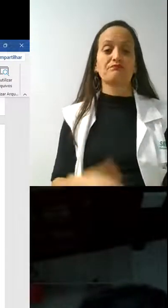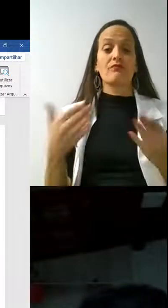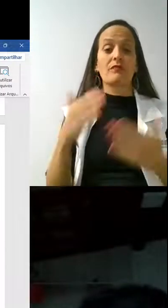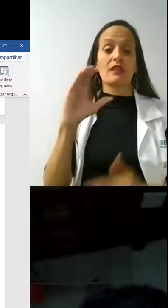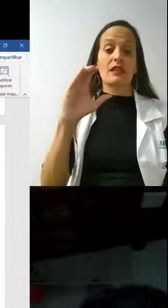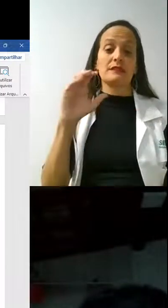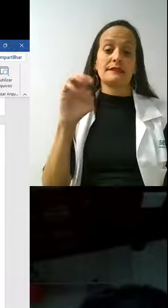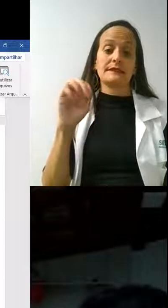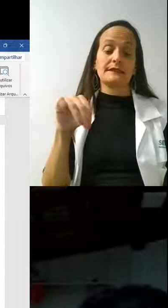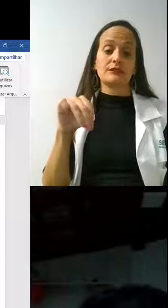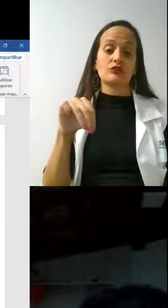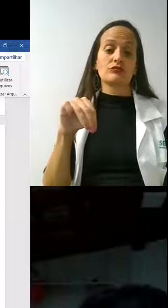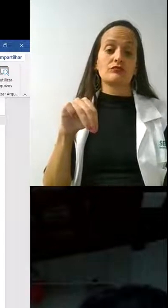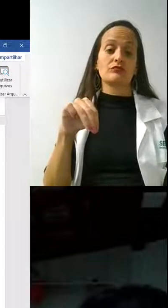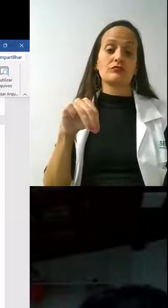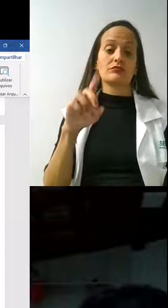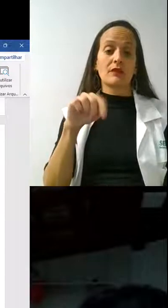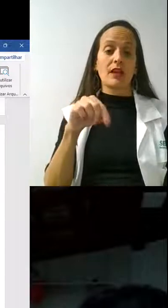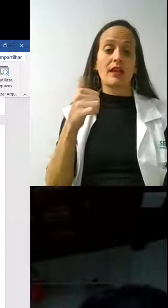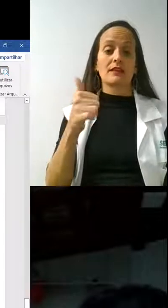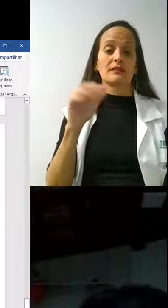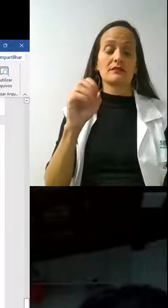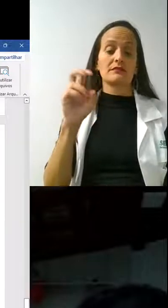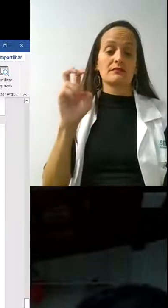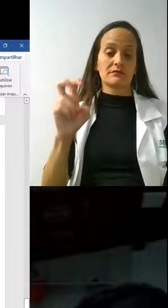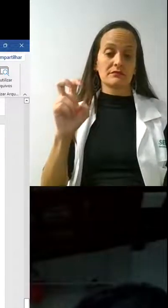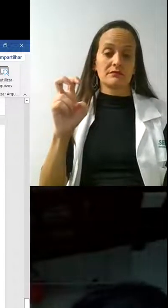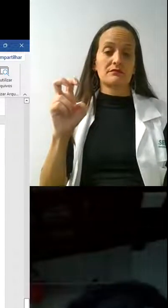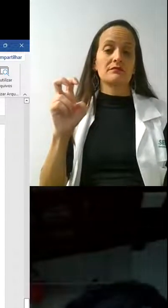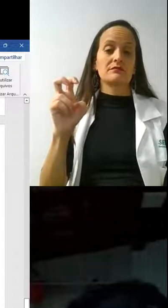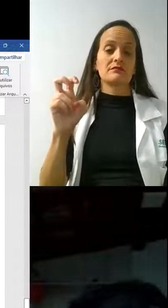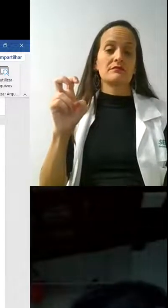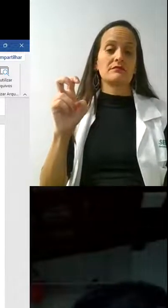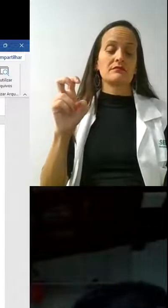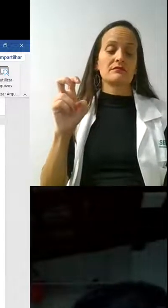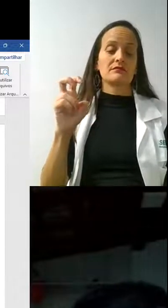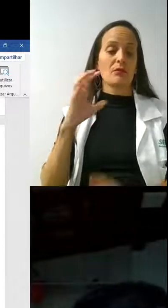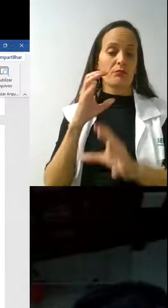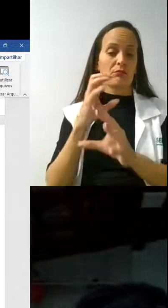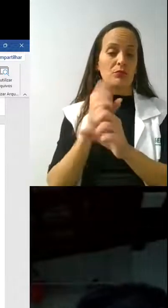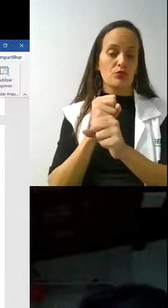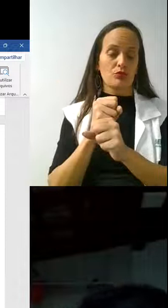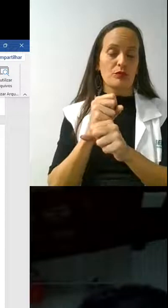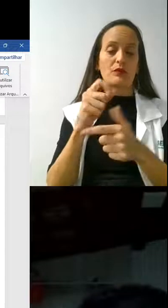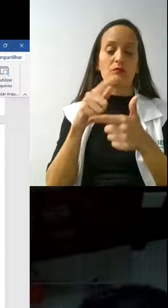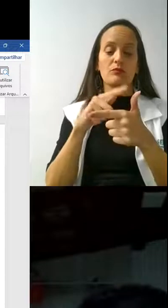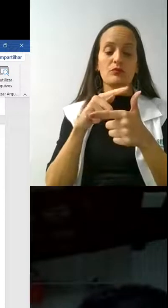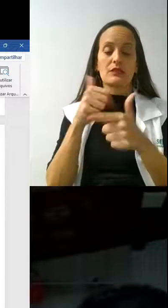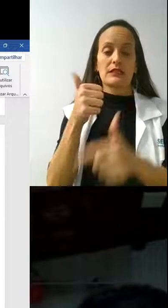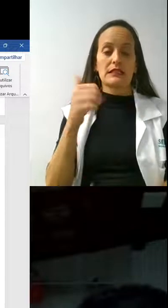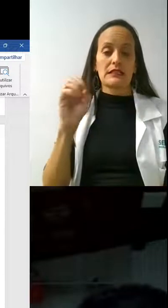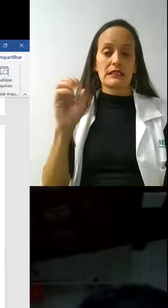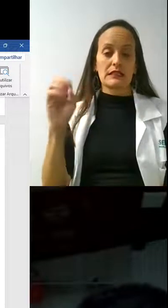105 centímetros. Só multiplicar por 100, né? E quilômetro,